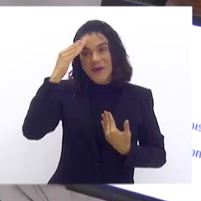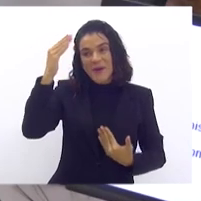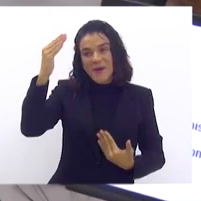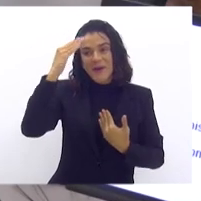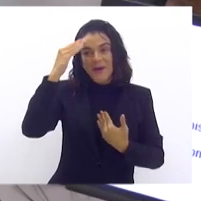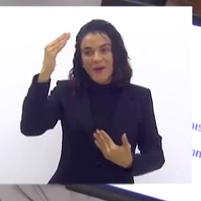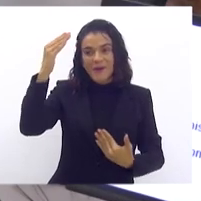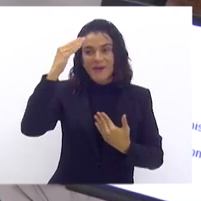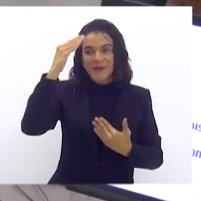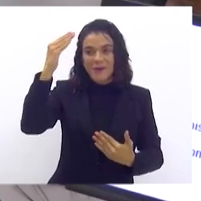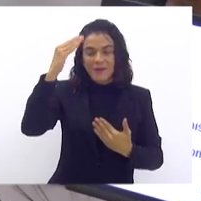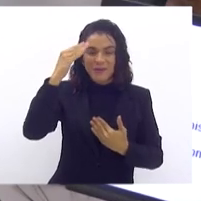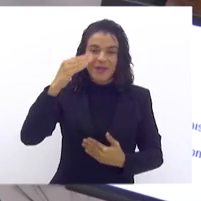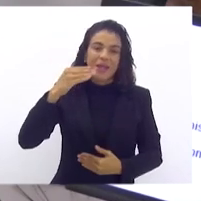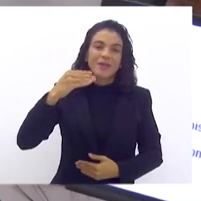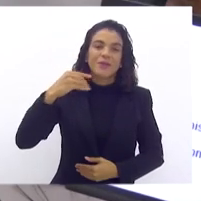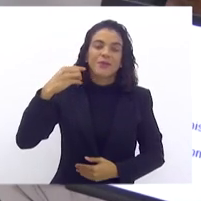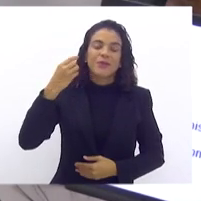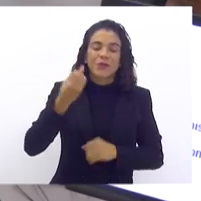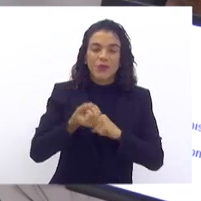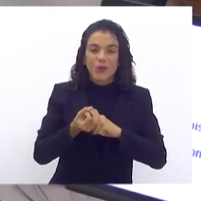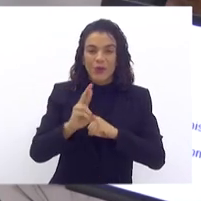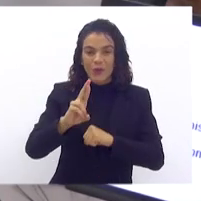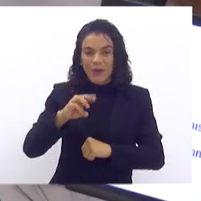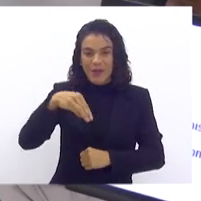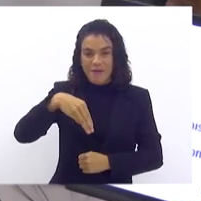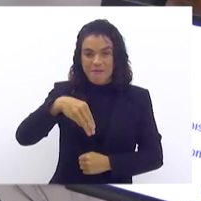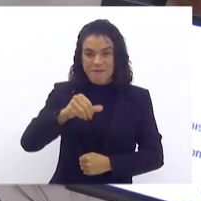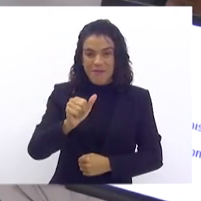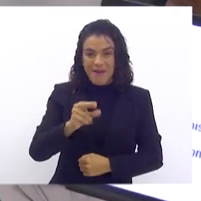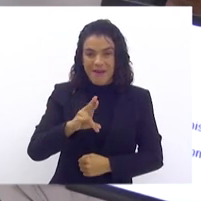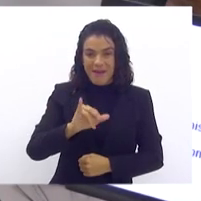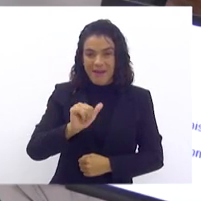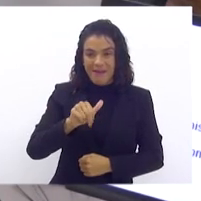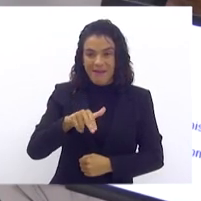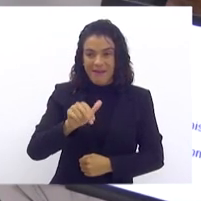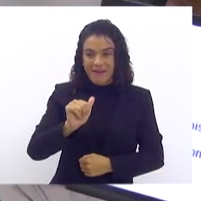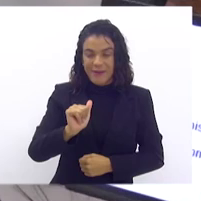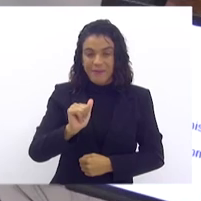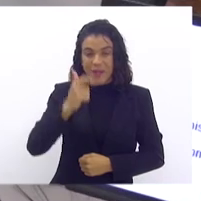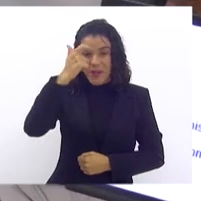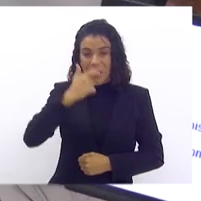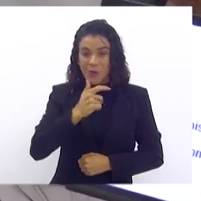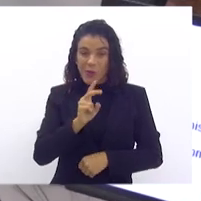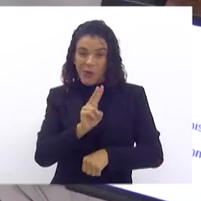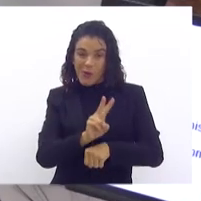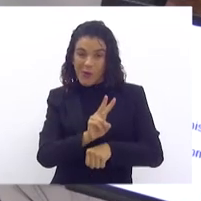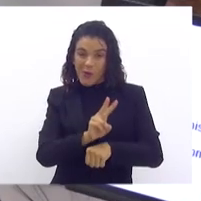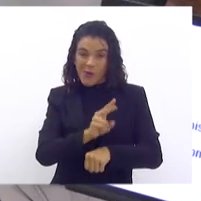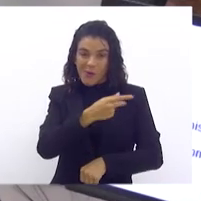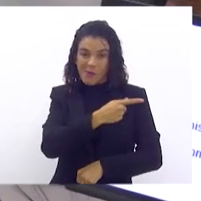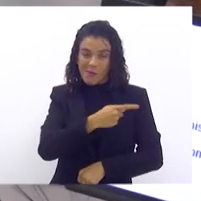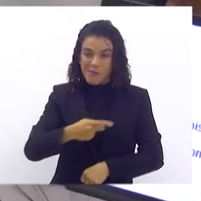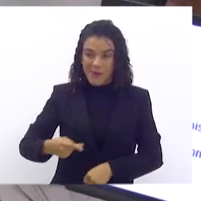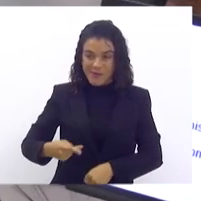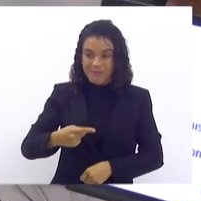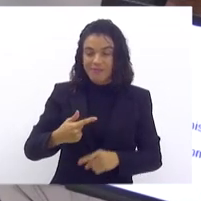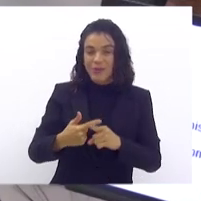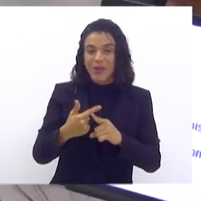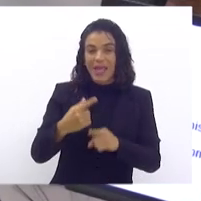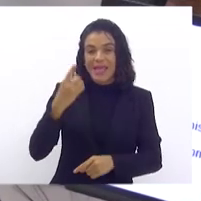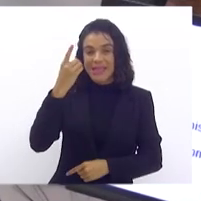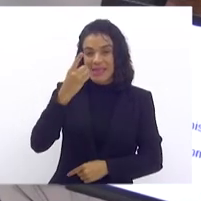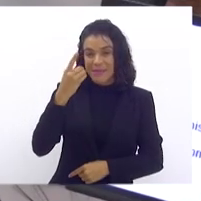Obrigado, doutora Mariana. Estou aqui assumindo provisoriamente a presidência, visto que a nossa deputada